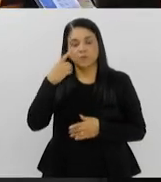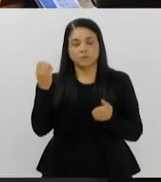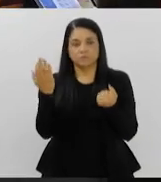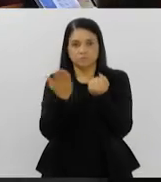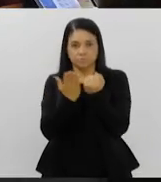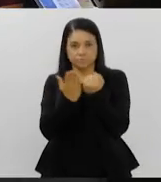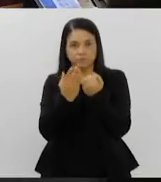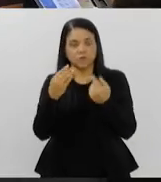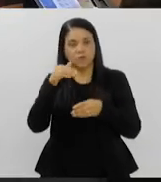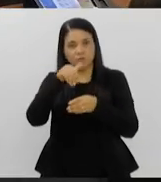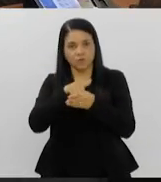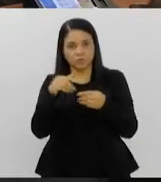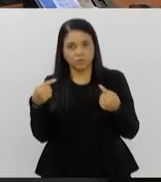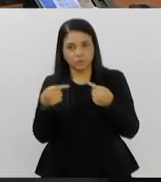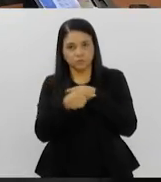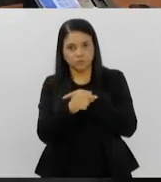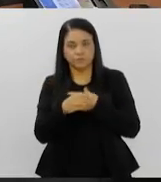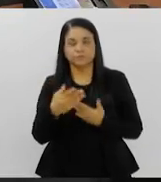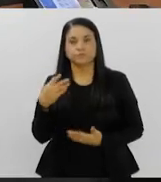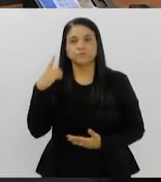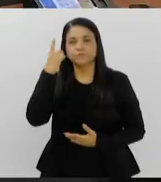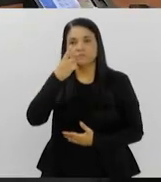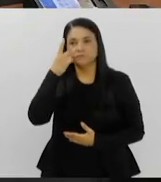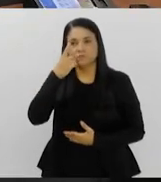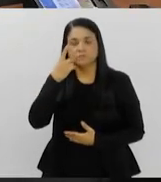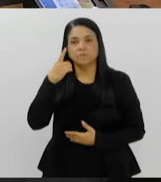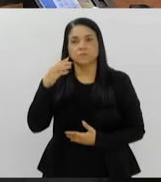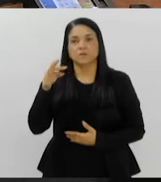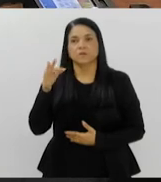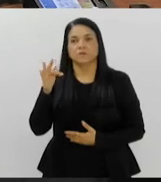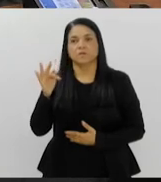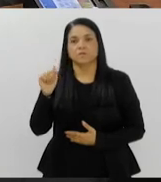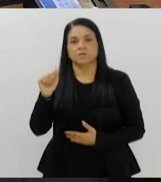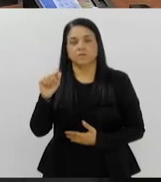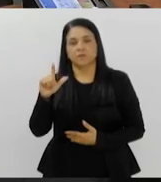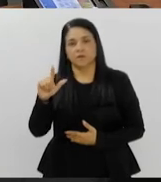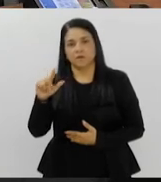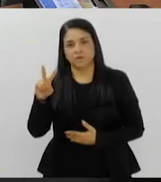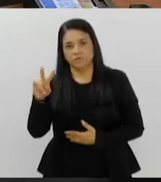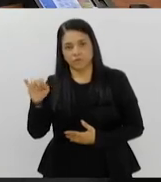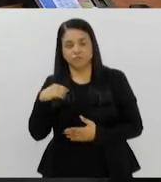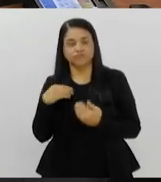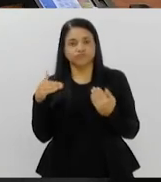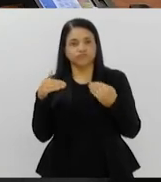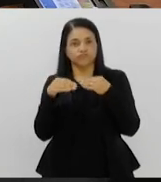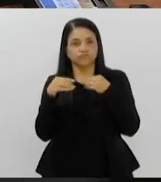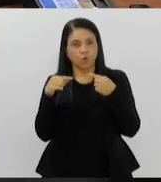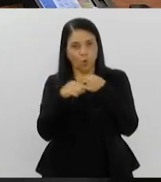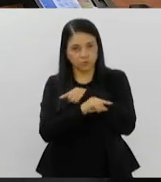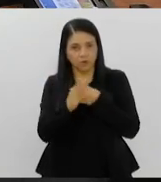também contrário. Deputado Serafini, contrário também.